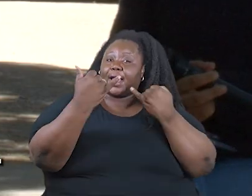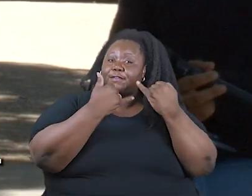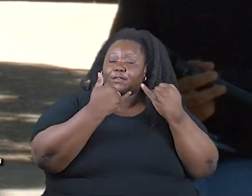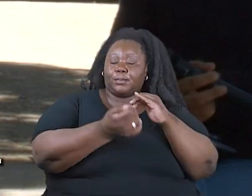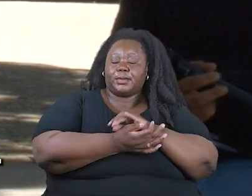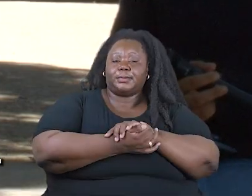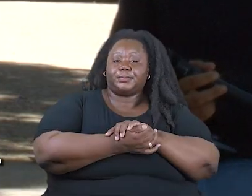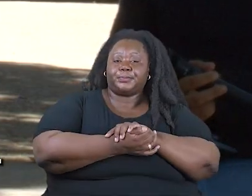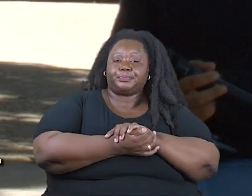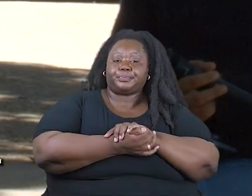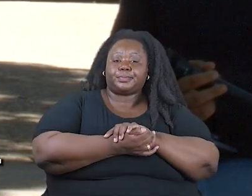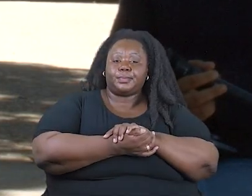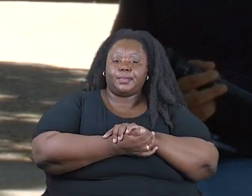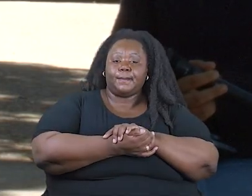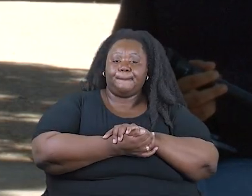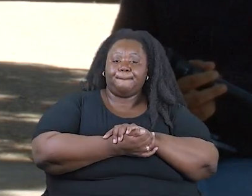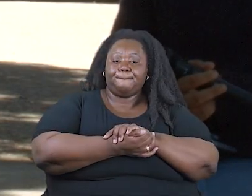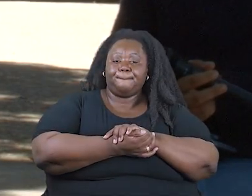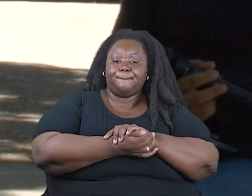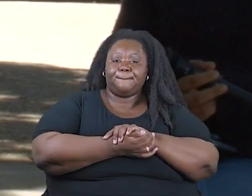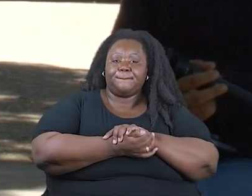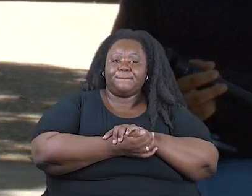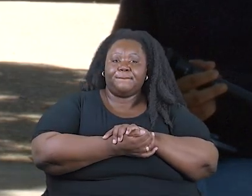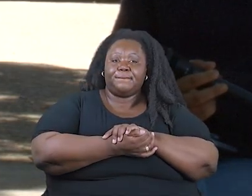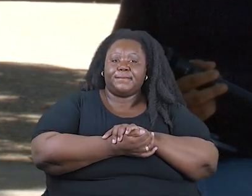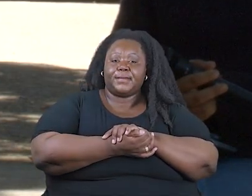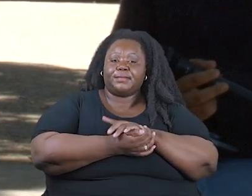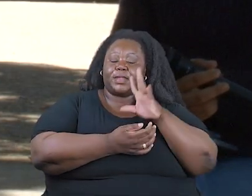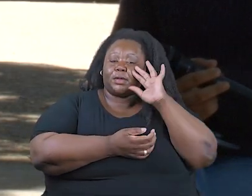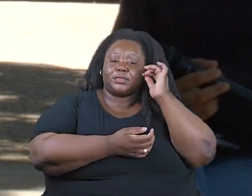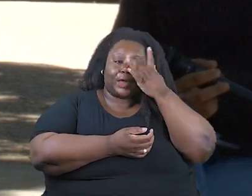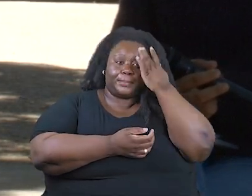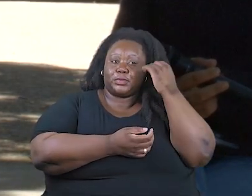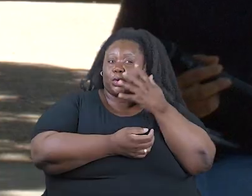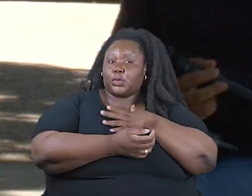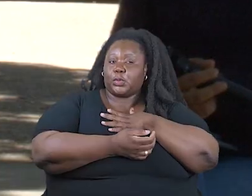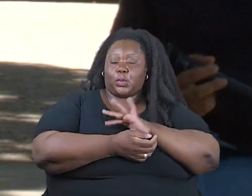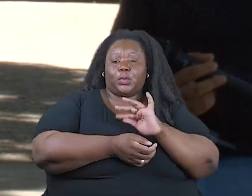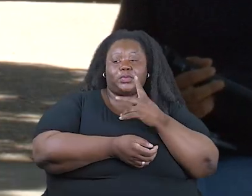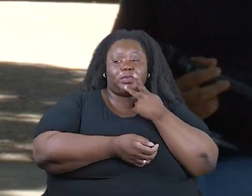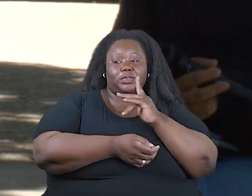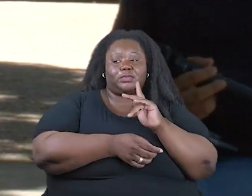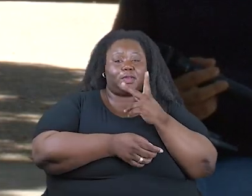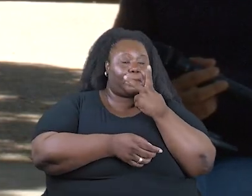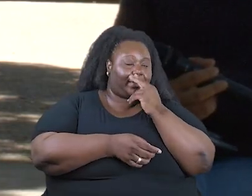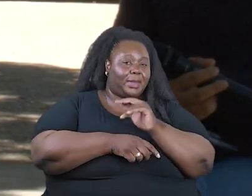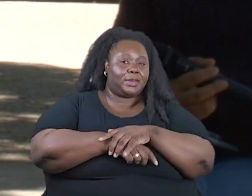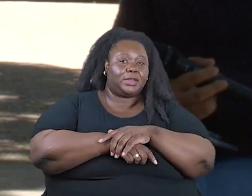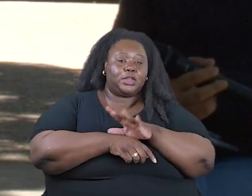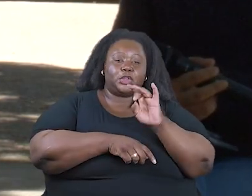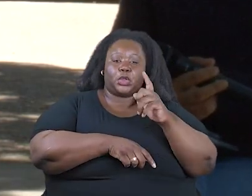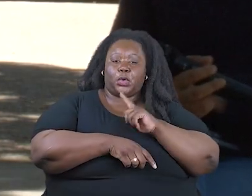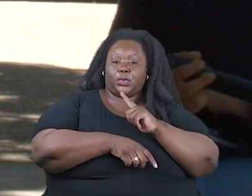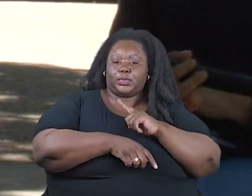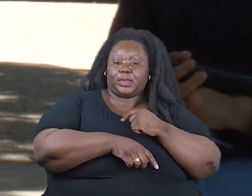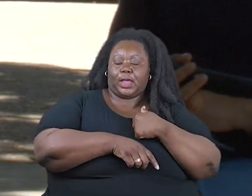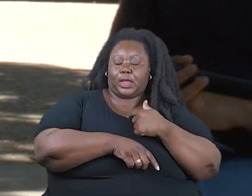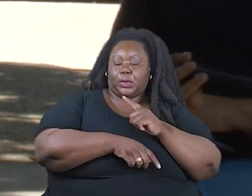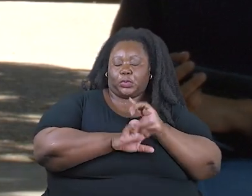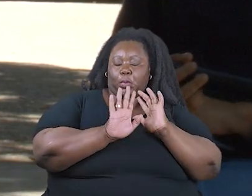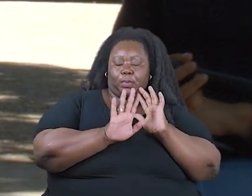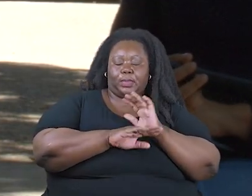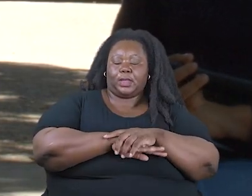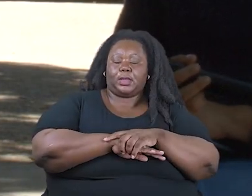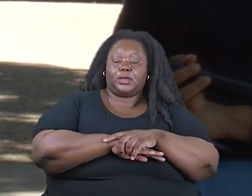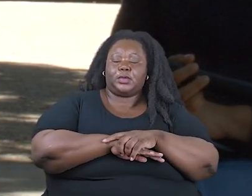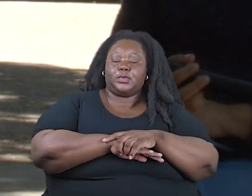de que aquela obra é um múltiplo. Eu acho que até que o pessoal não gosta de dizer que é múltiplo, porque fica parecendo assim, olha, só eu tenho, né?